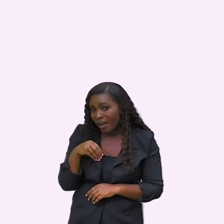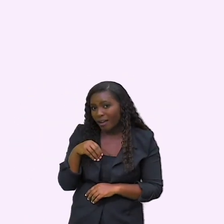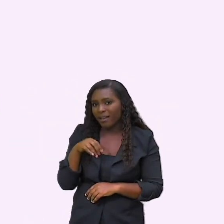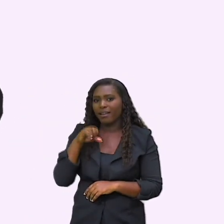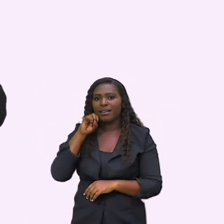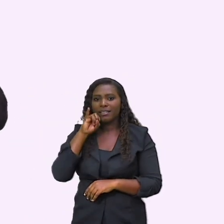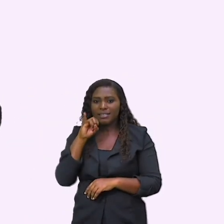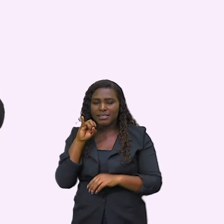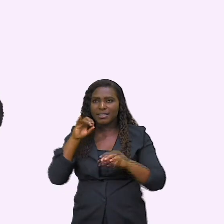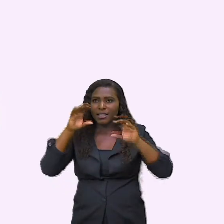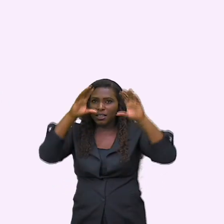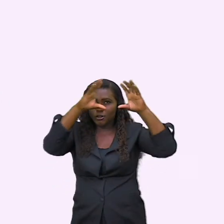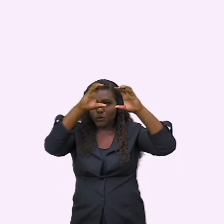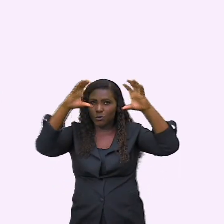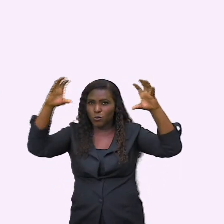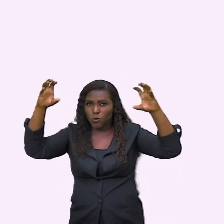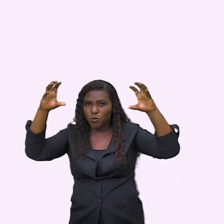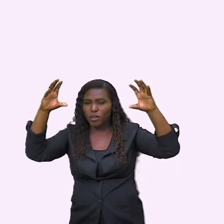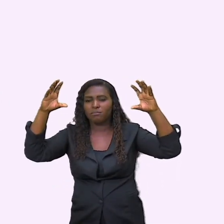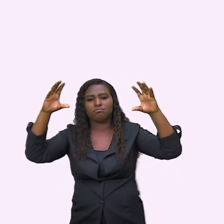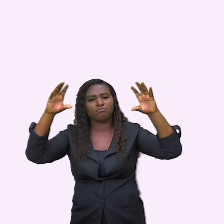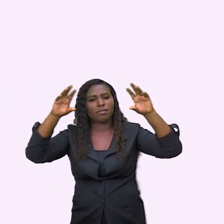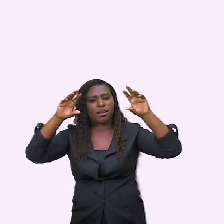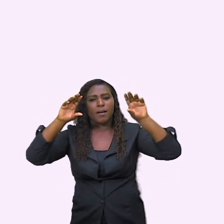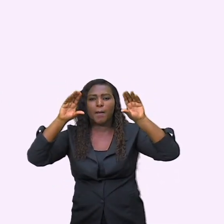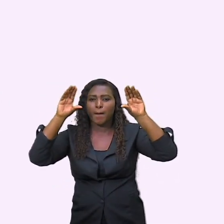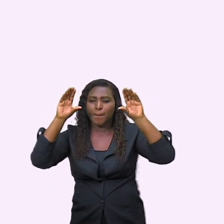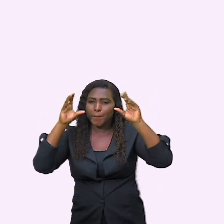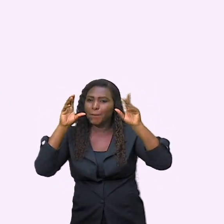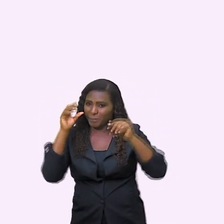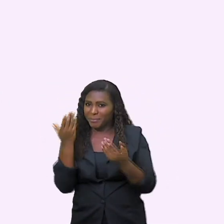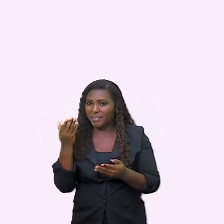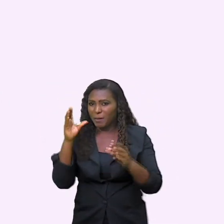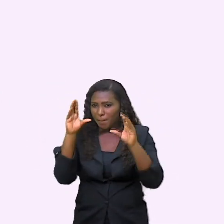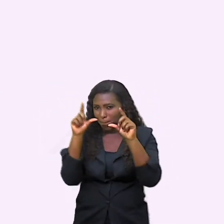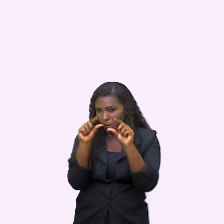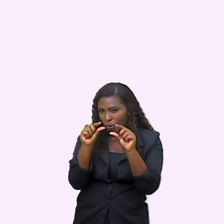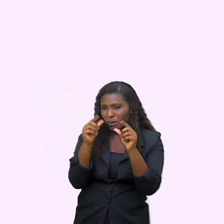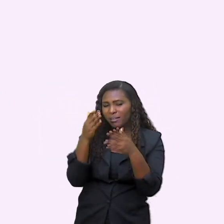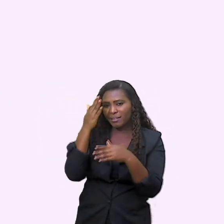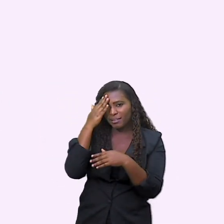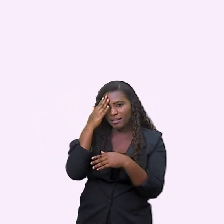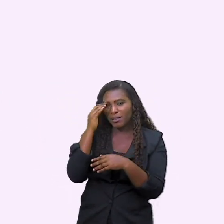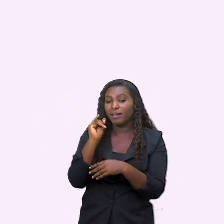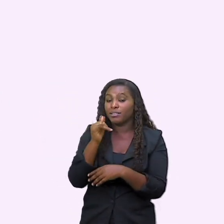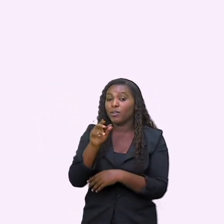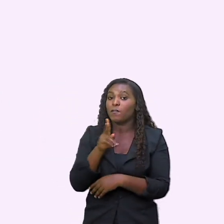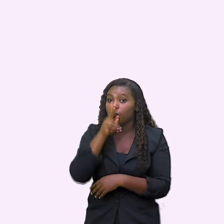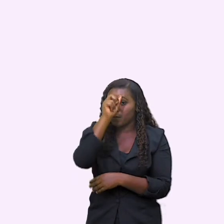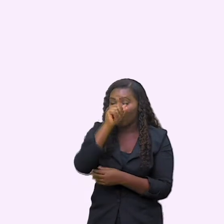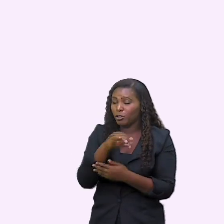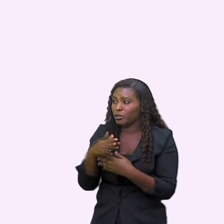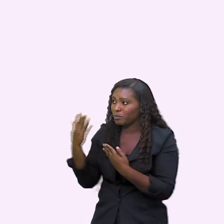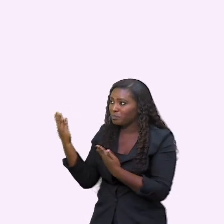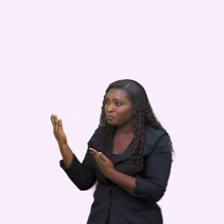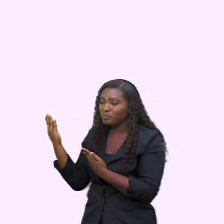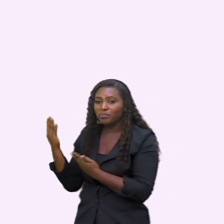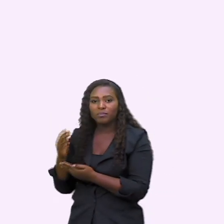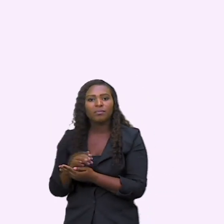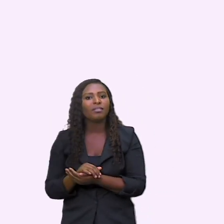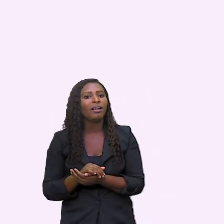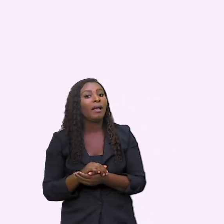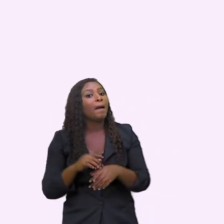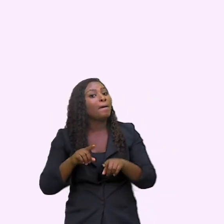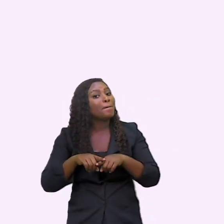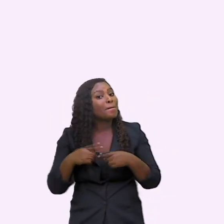energia, uma das mais promissoras atualmente, vem crescendo cada vez mais em virtude da redução dos